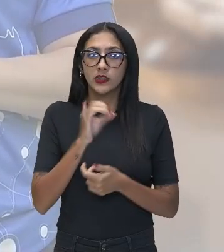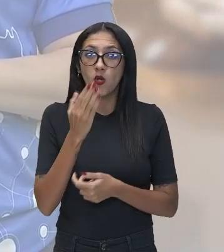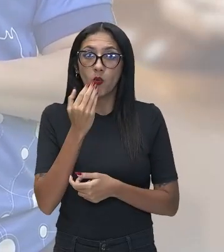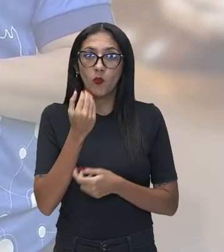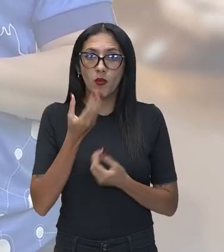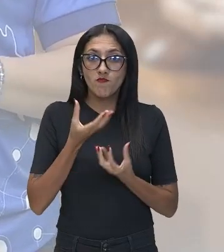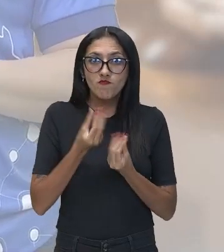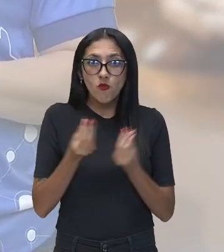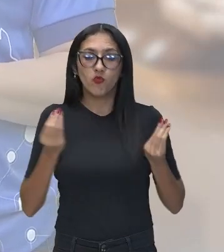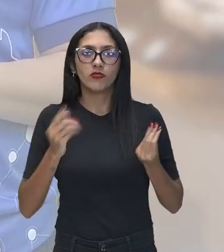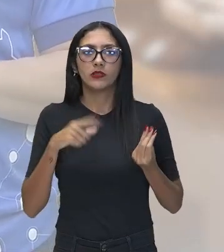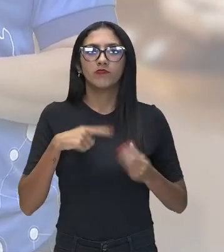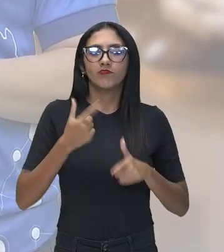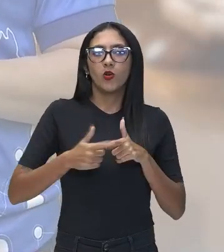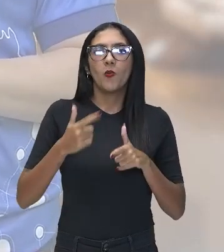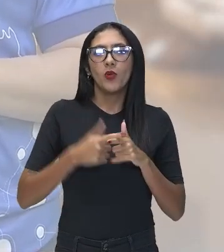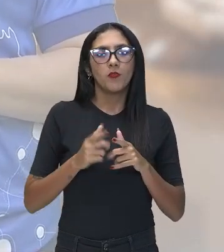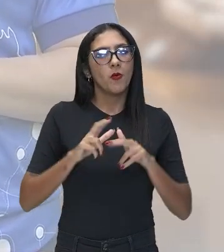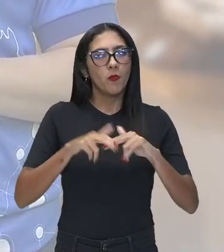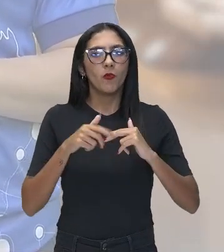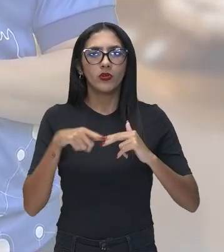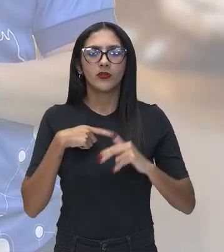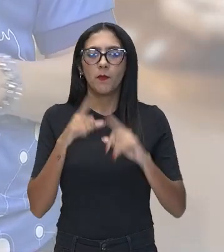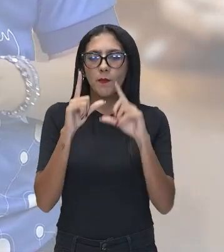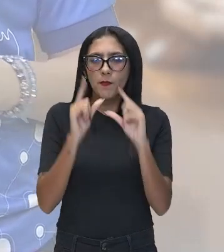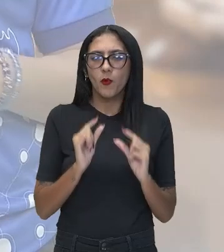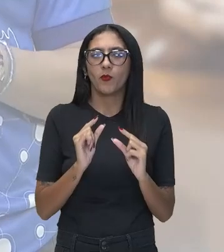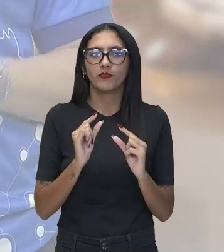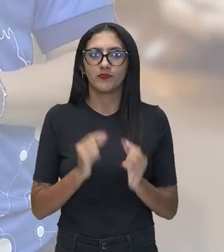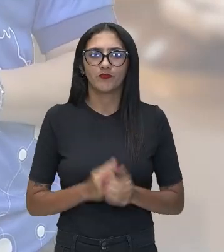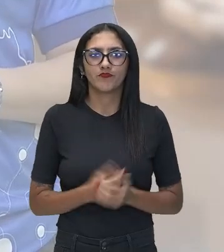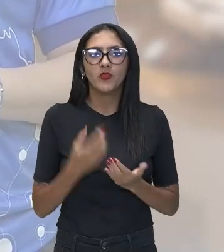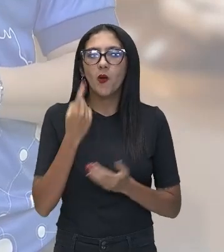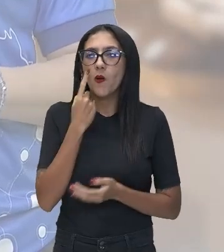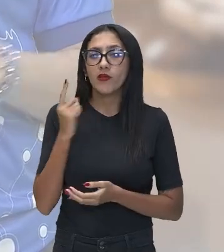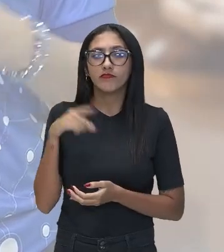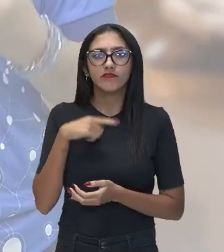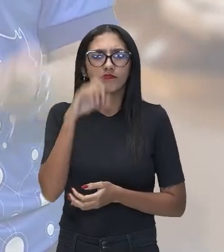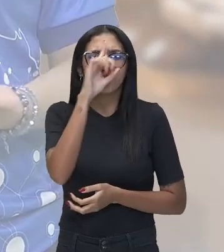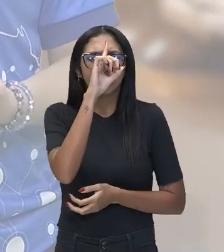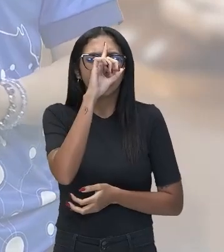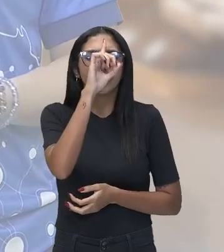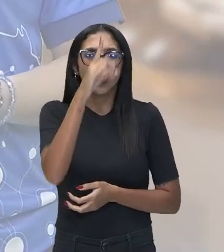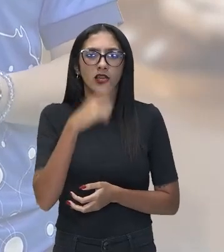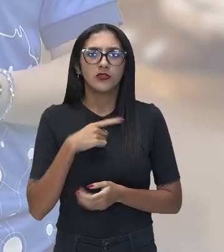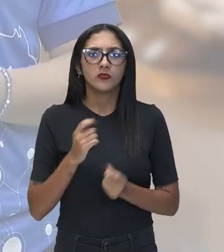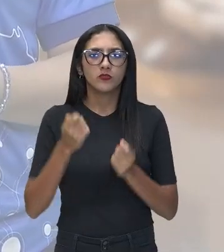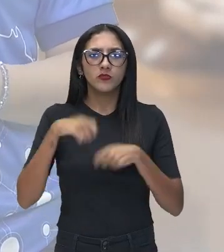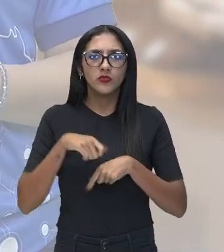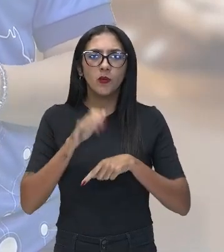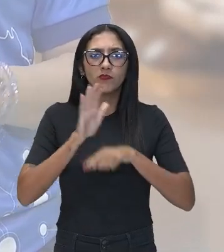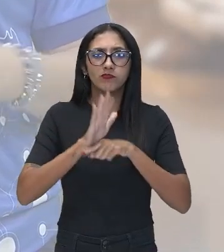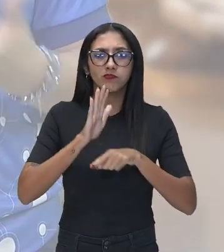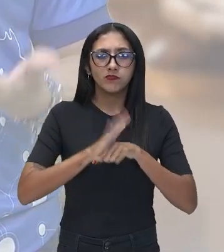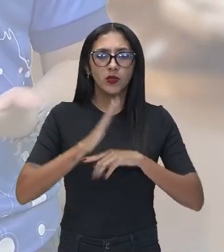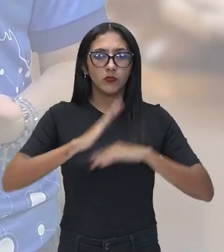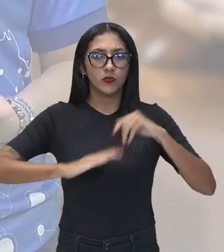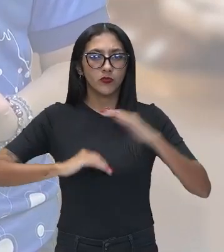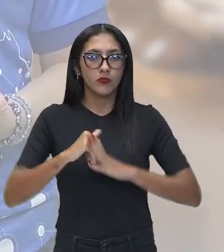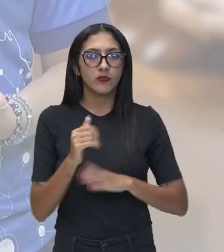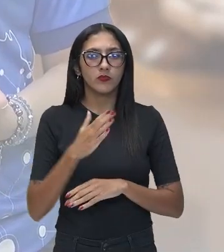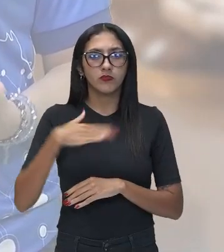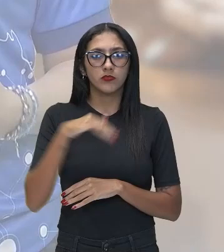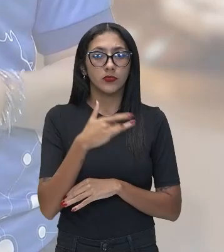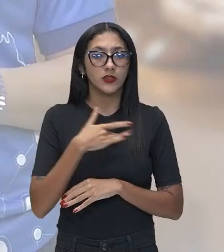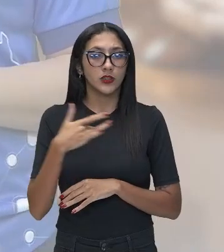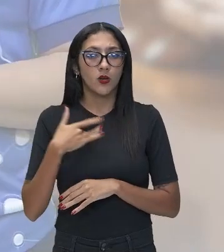nosso organismo. Então, essa daqui é apenas uma representação que ajuda os nutricionistas a regularem a nossa alimentação, a